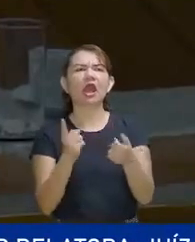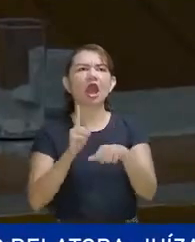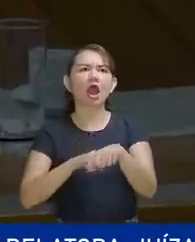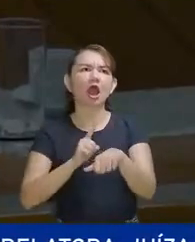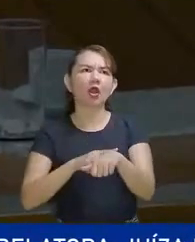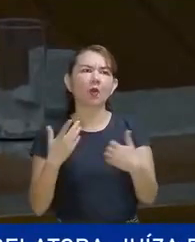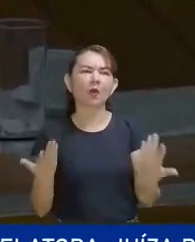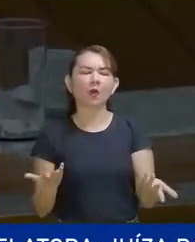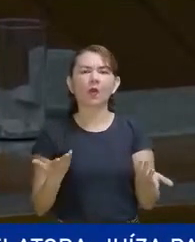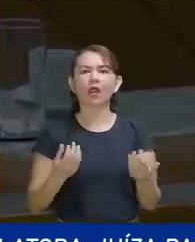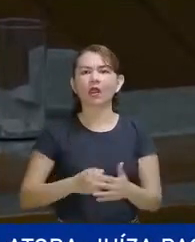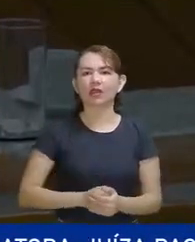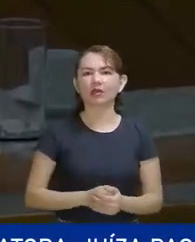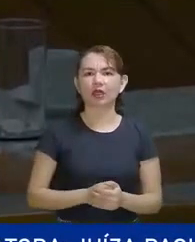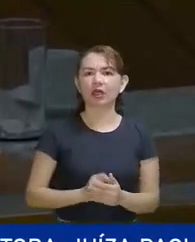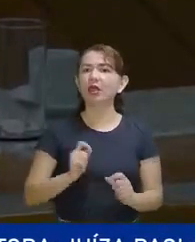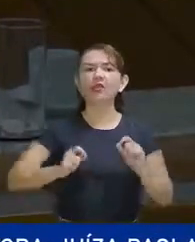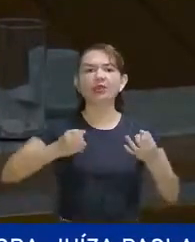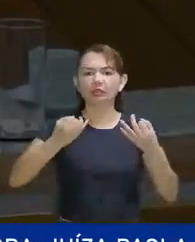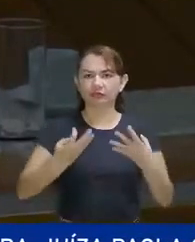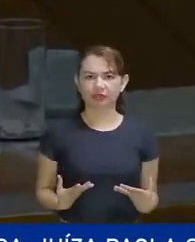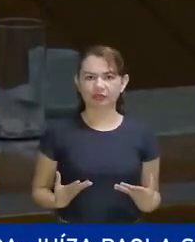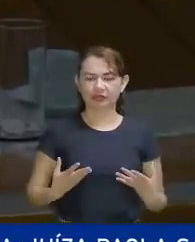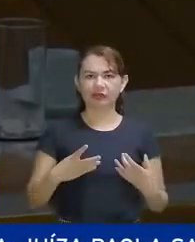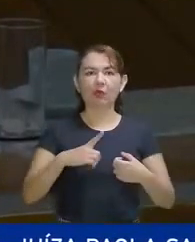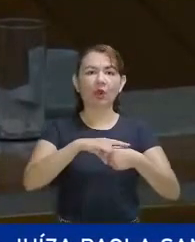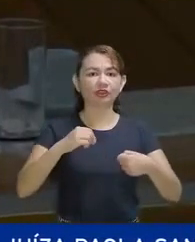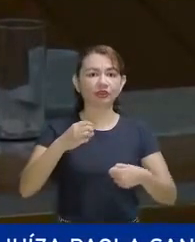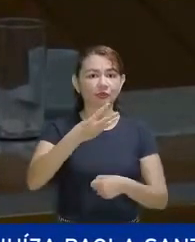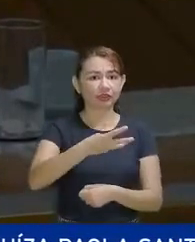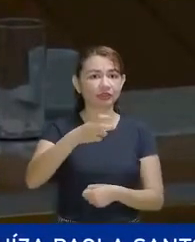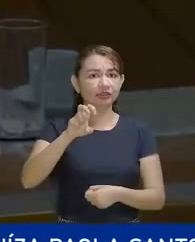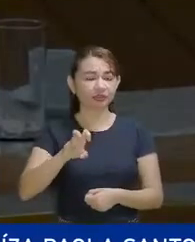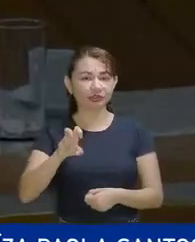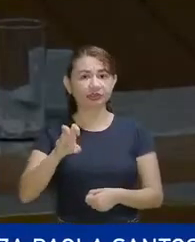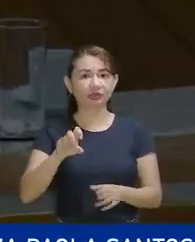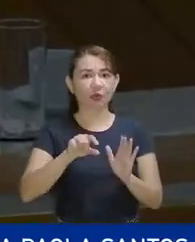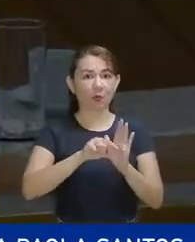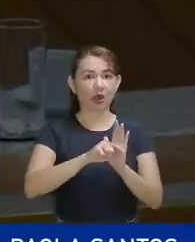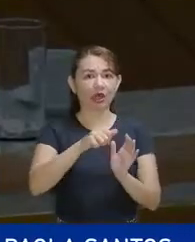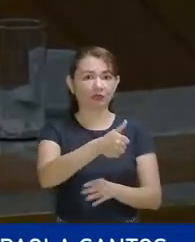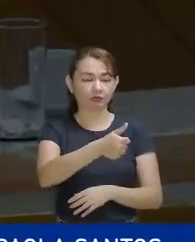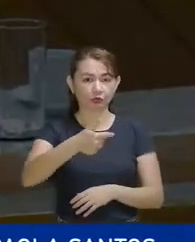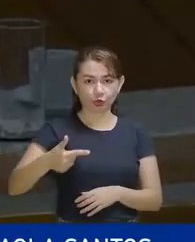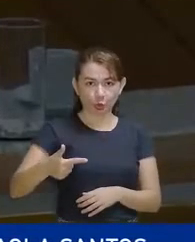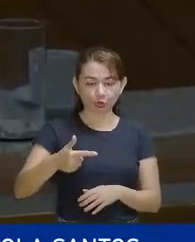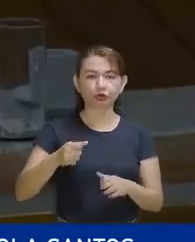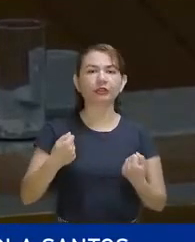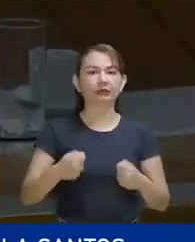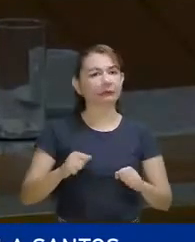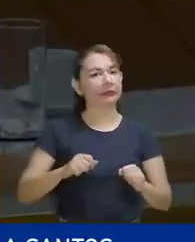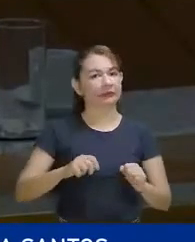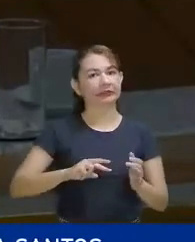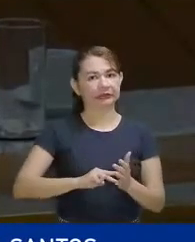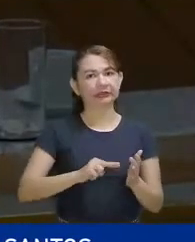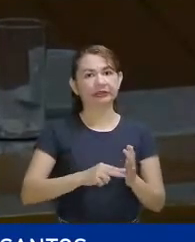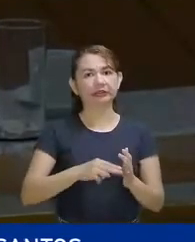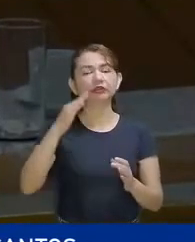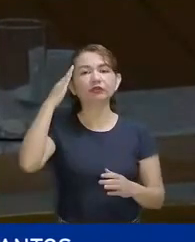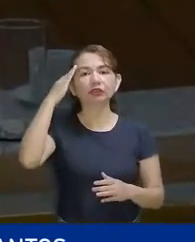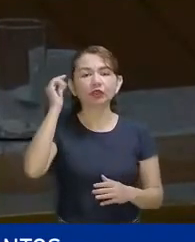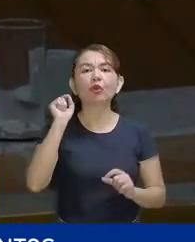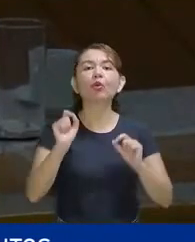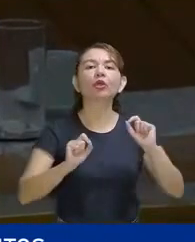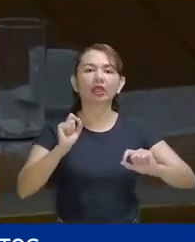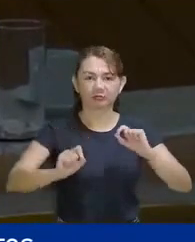aquele... O que se diz lá, o artigo 35, parágrafo 12, ele tem que ser interpretado dessa resolução. O que